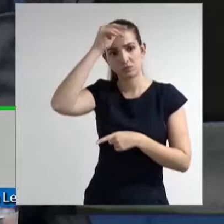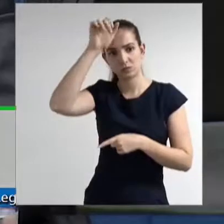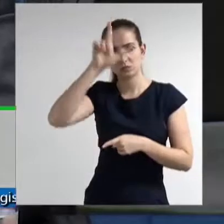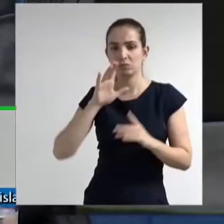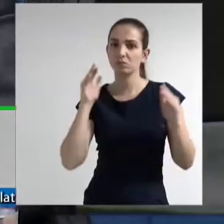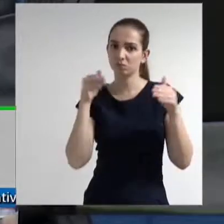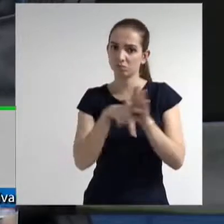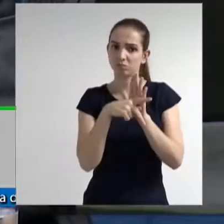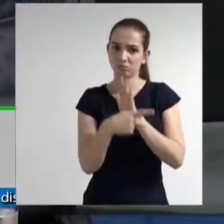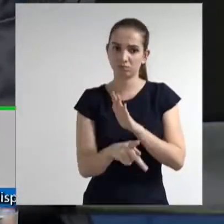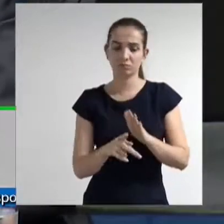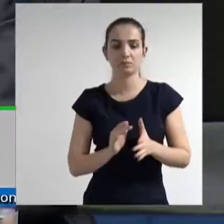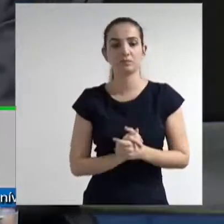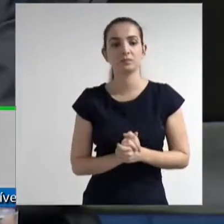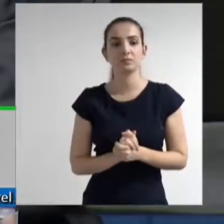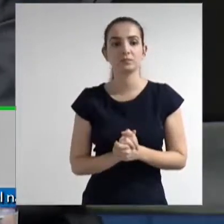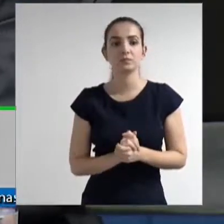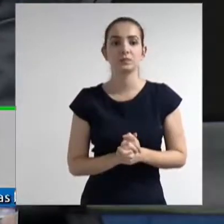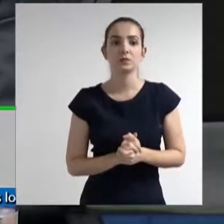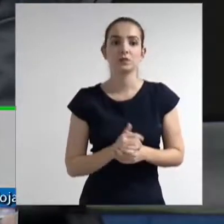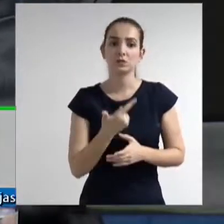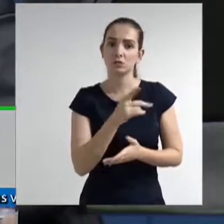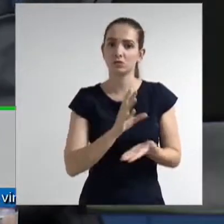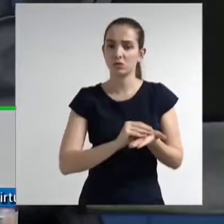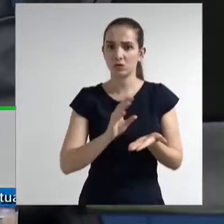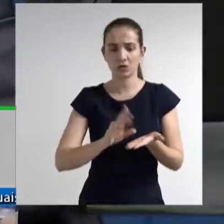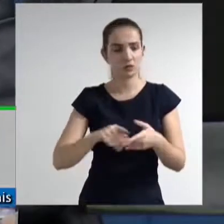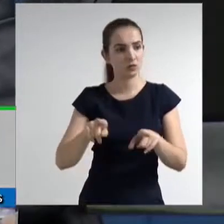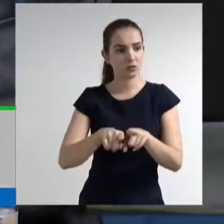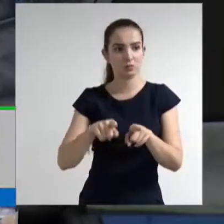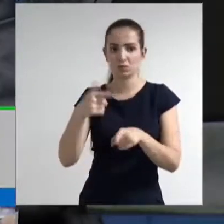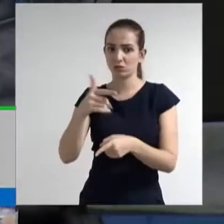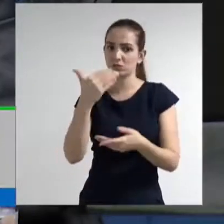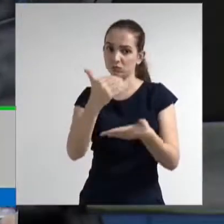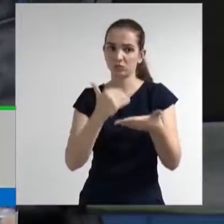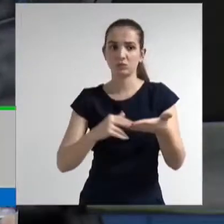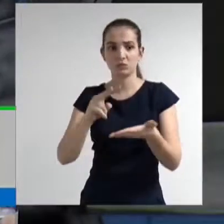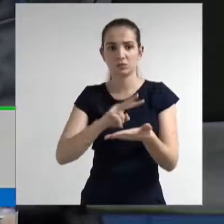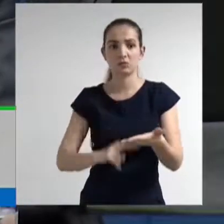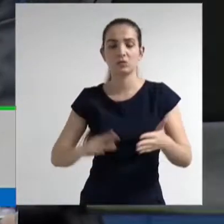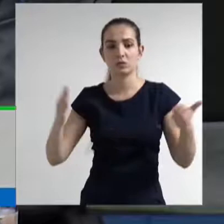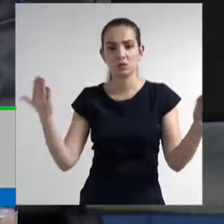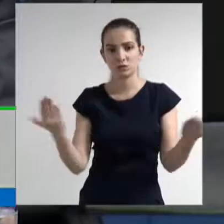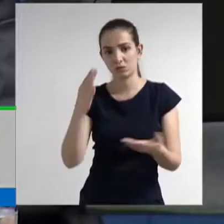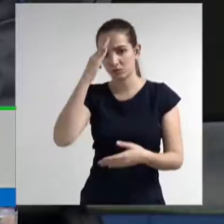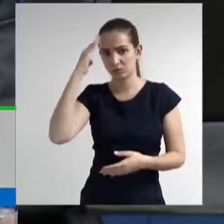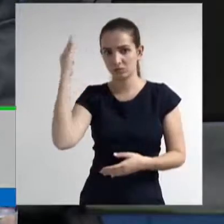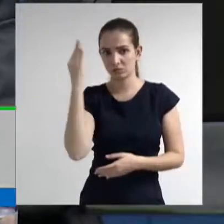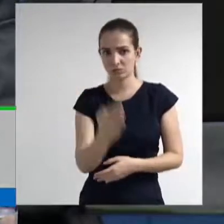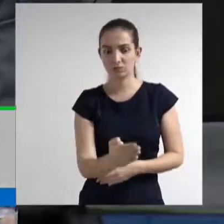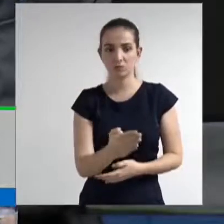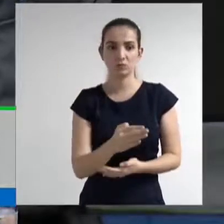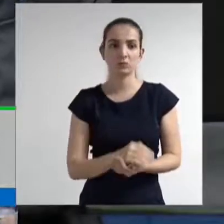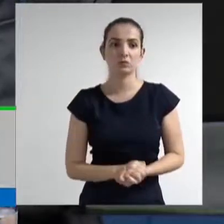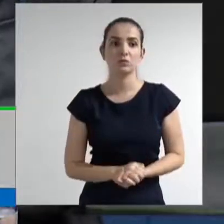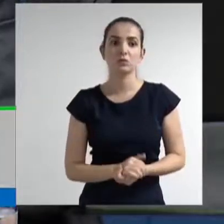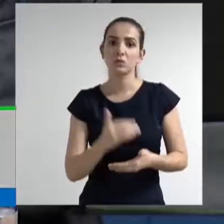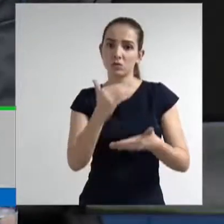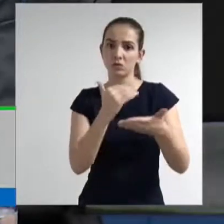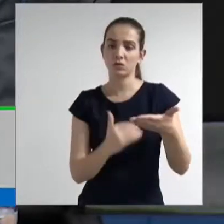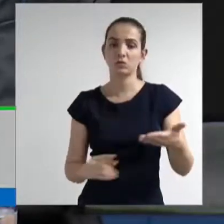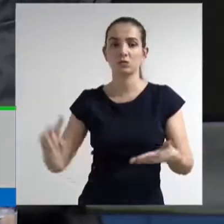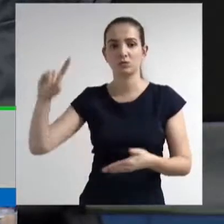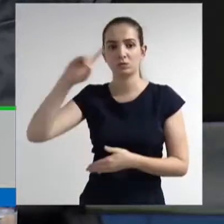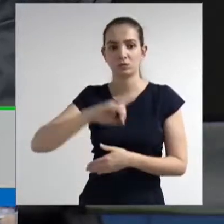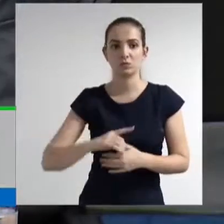que especifica. Não há ata nem expediente a ser lido. Passamos direto à ordem